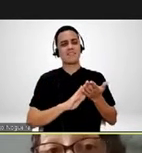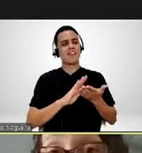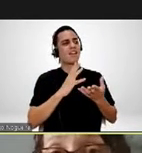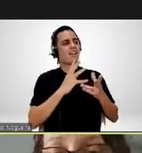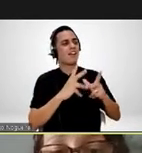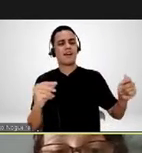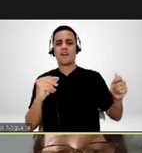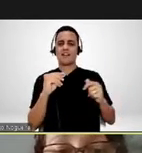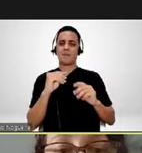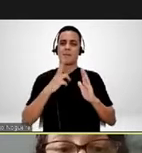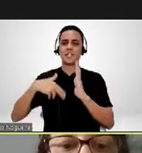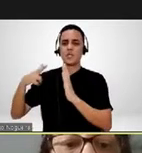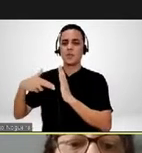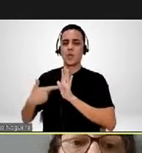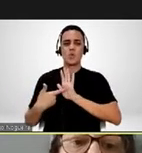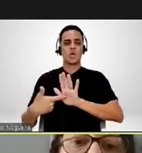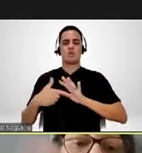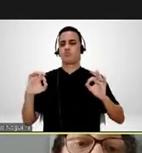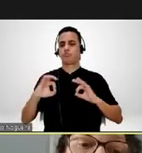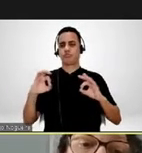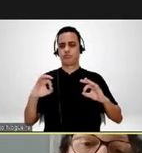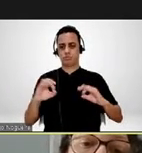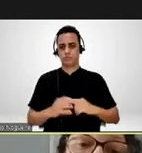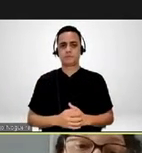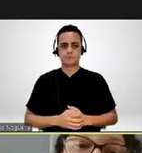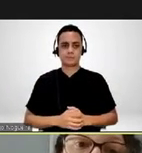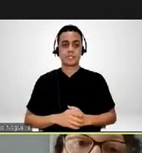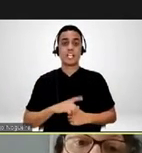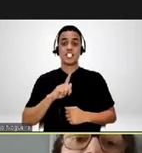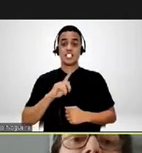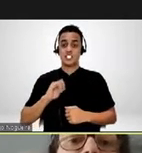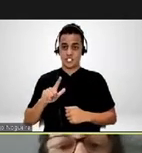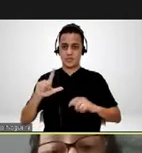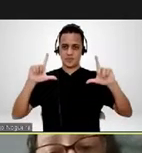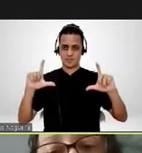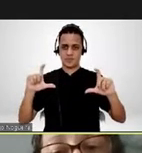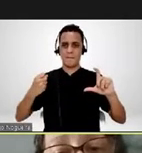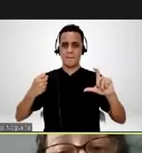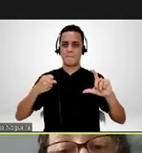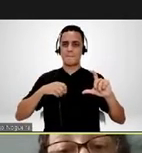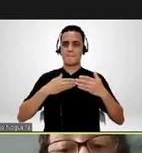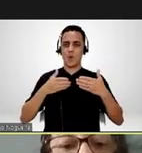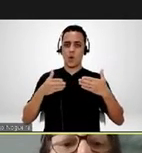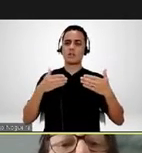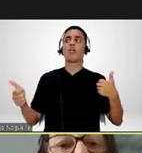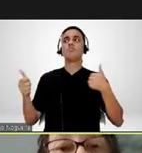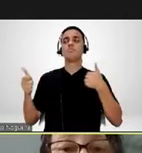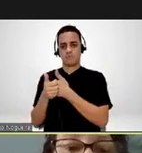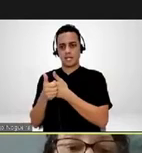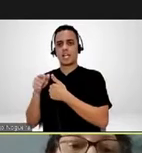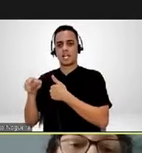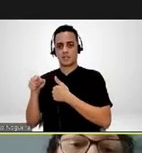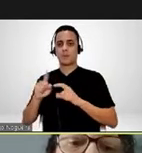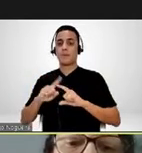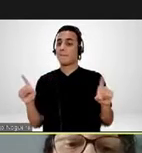da pintura aqui. Então, Gil Vicente com Porta 2 também se aproxima da pintura, mas também busca